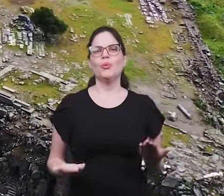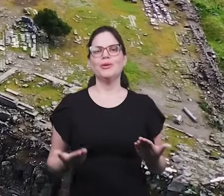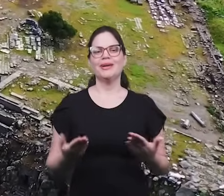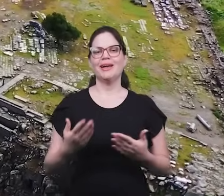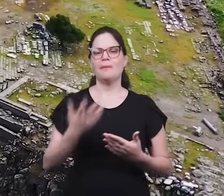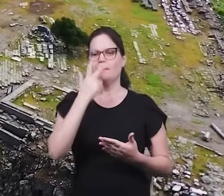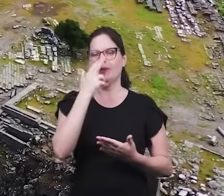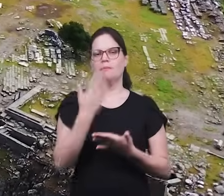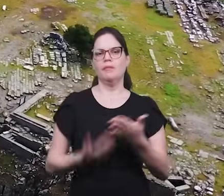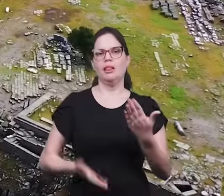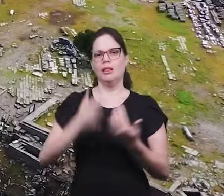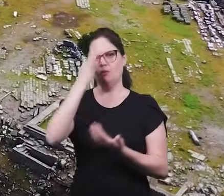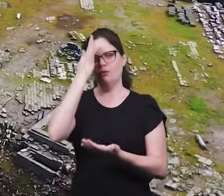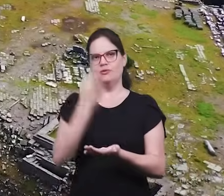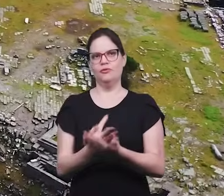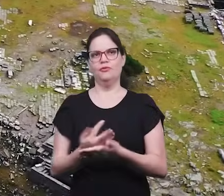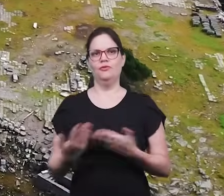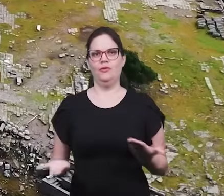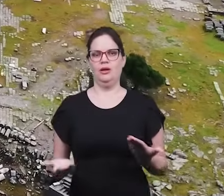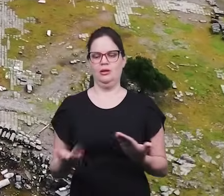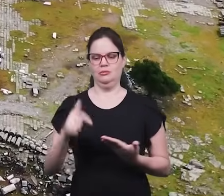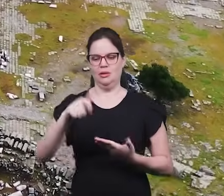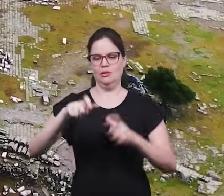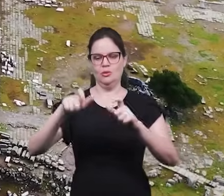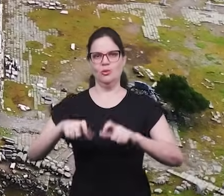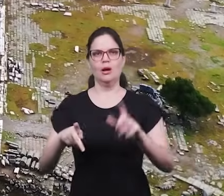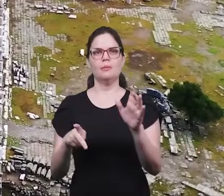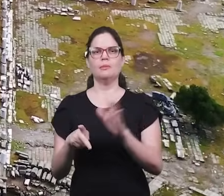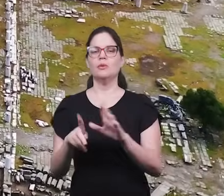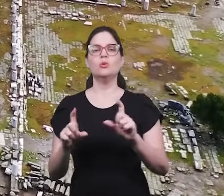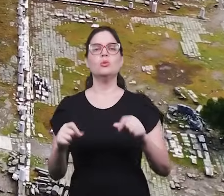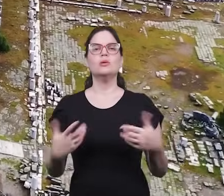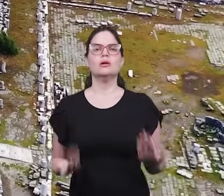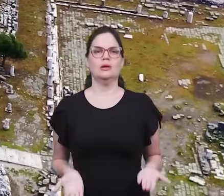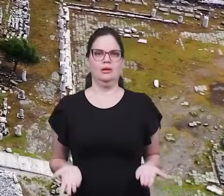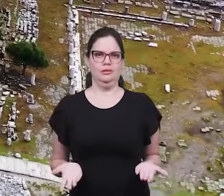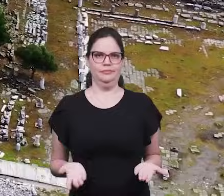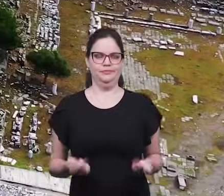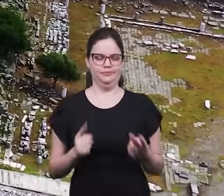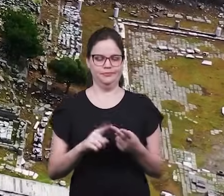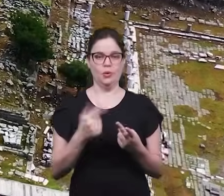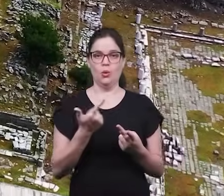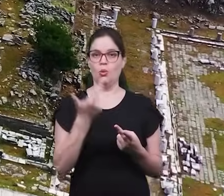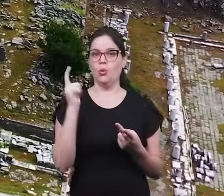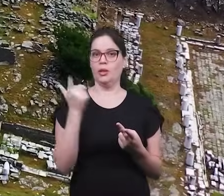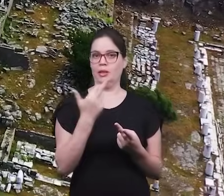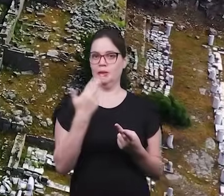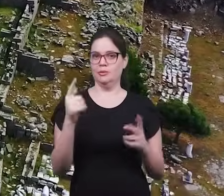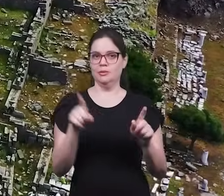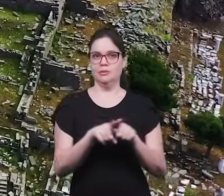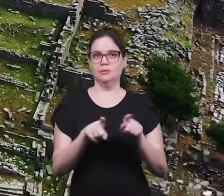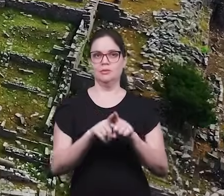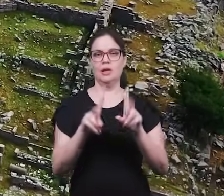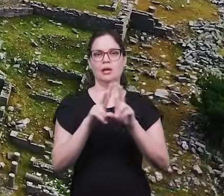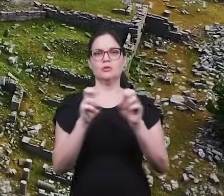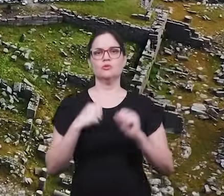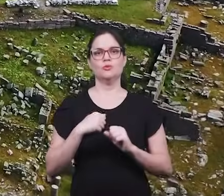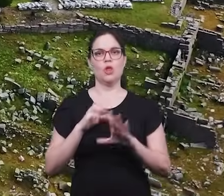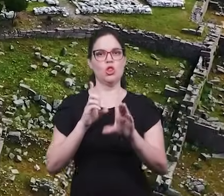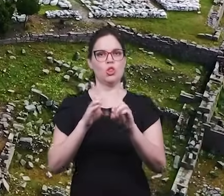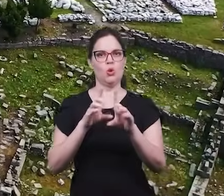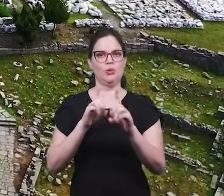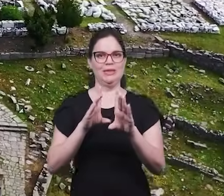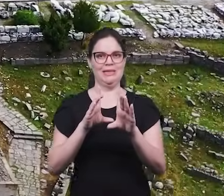colocados depois sobre o que contaminou e descaracterizou a fé verdadeira em Pérgamo. O que foi?